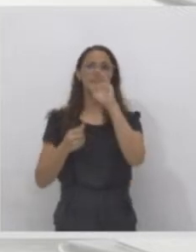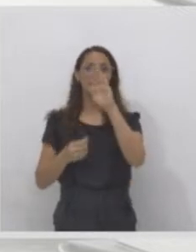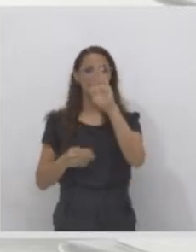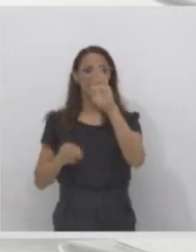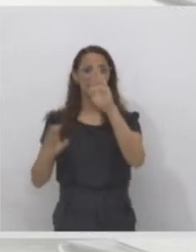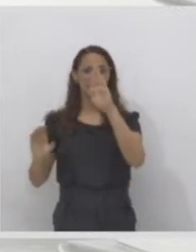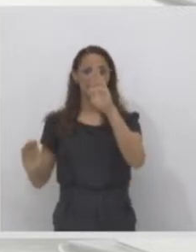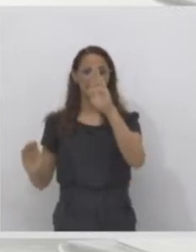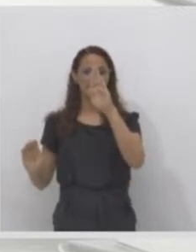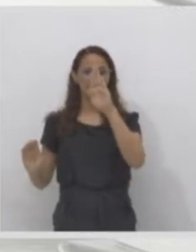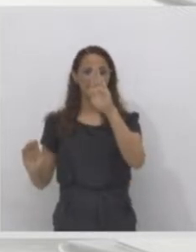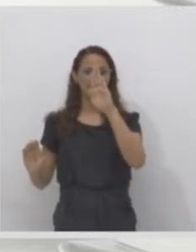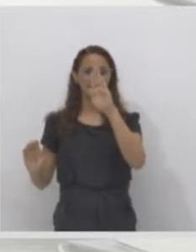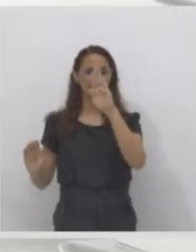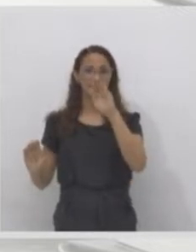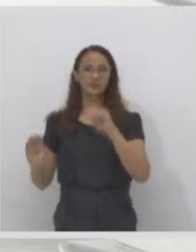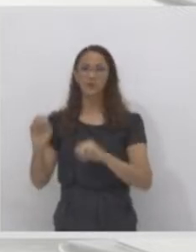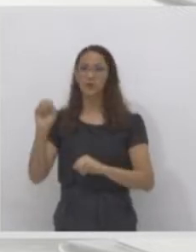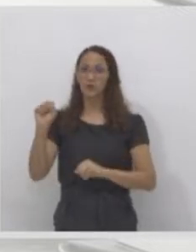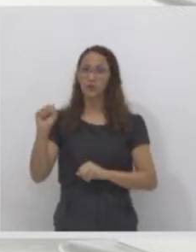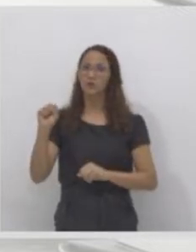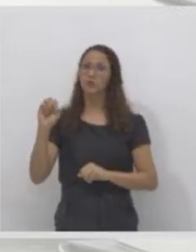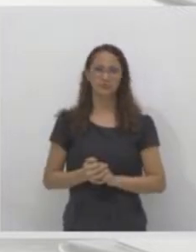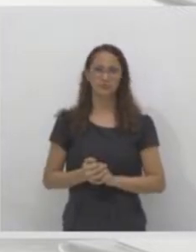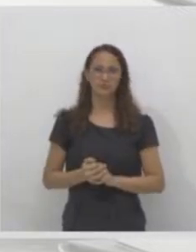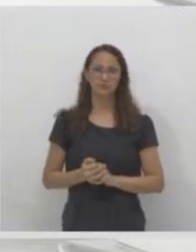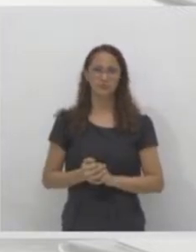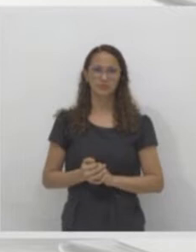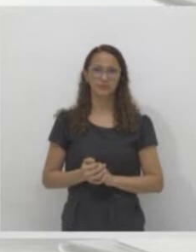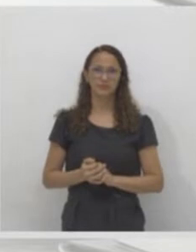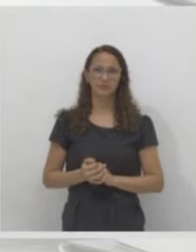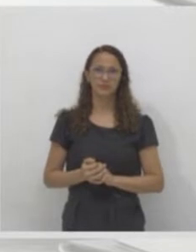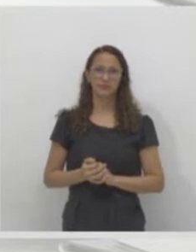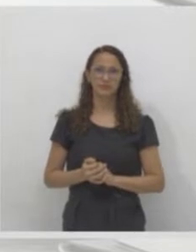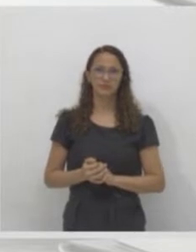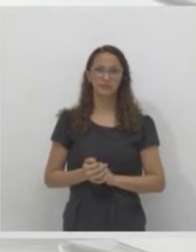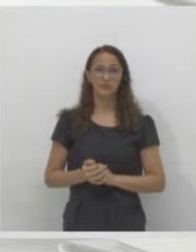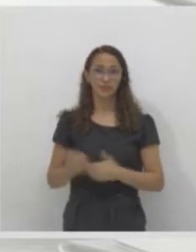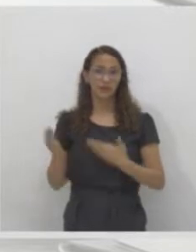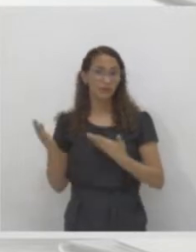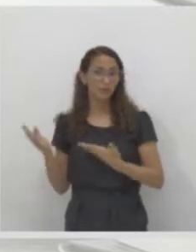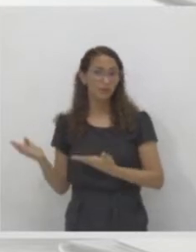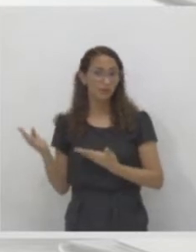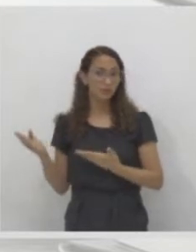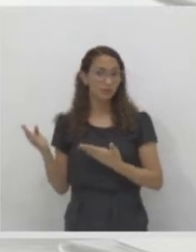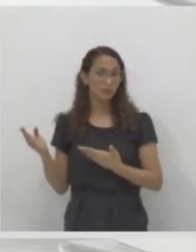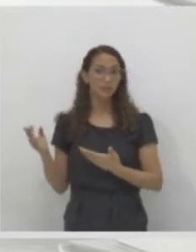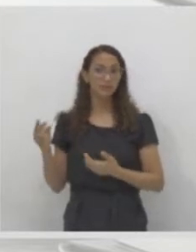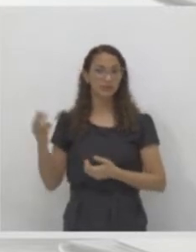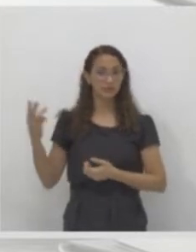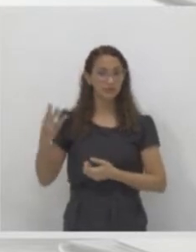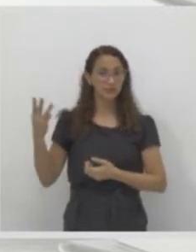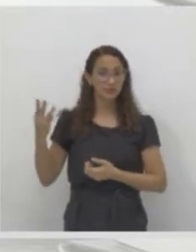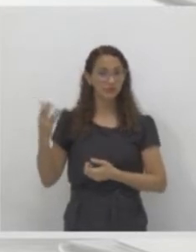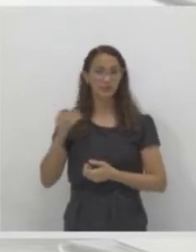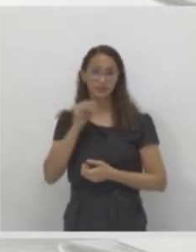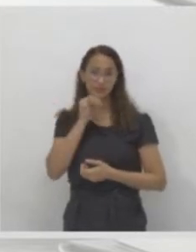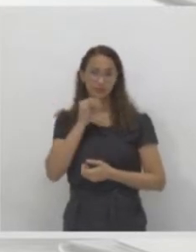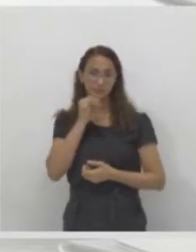mede 8 centímetros. Olha aqui na tela o terceiro